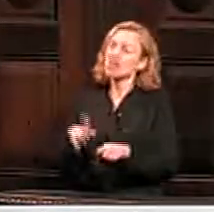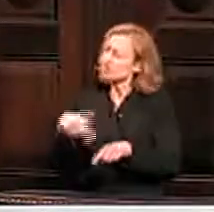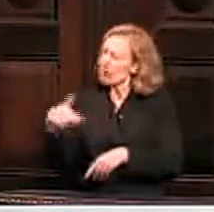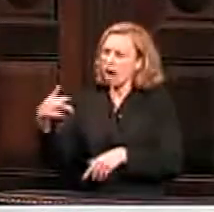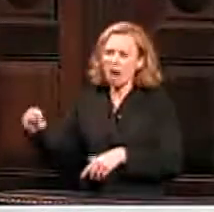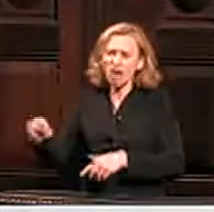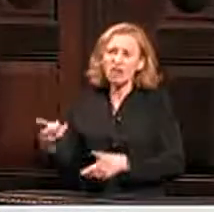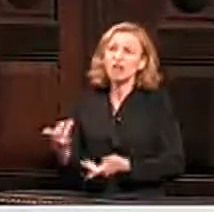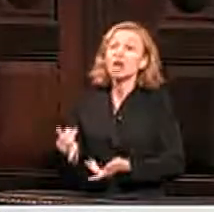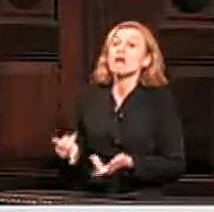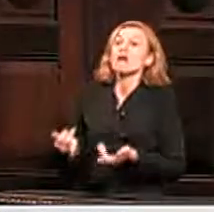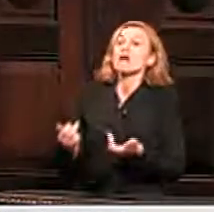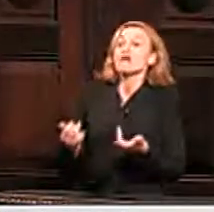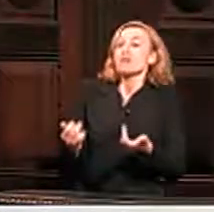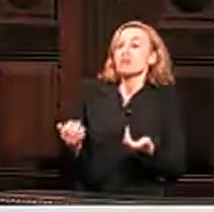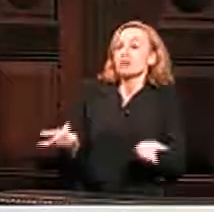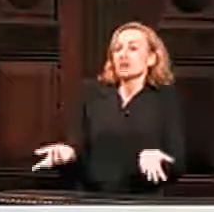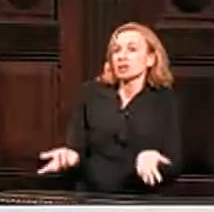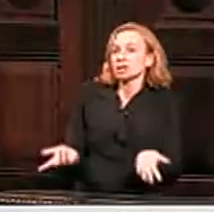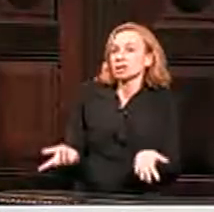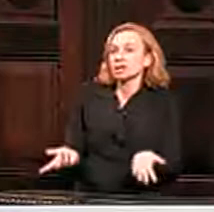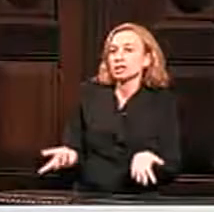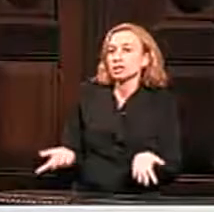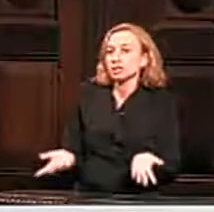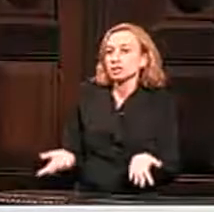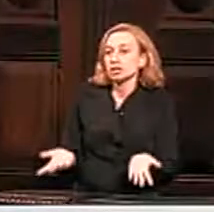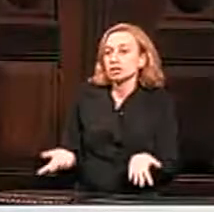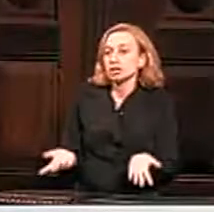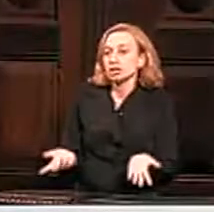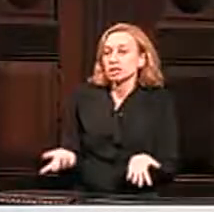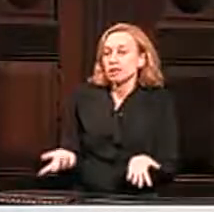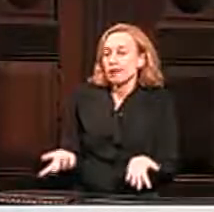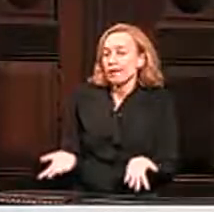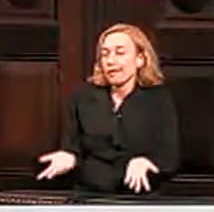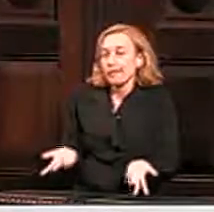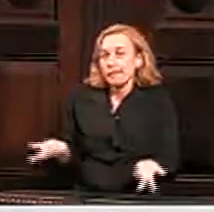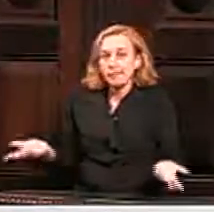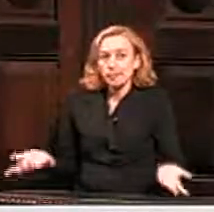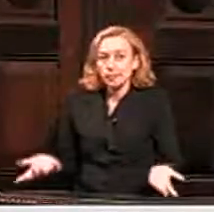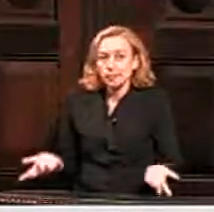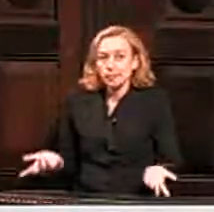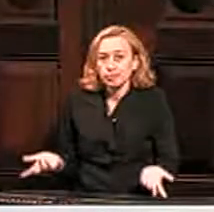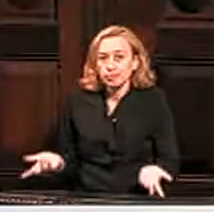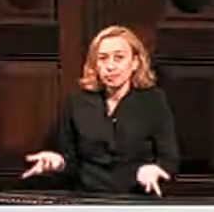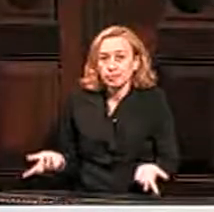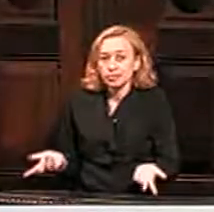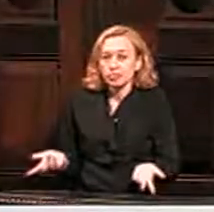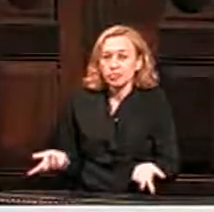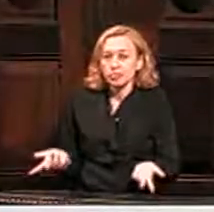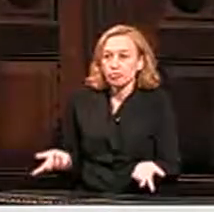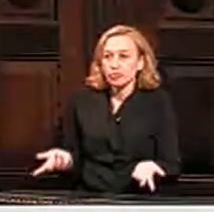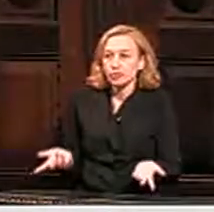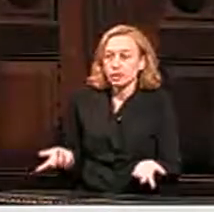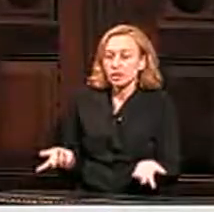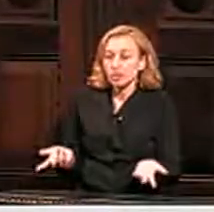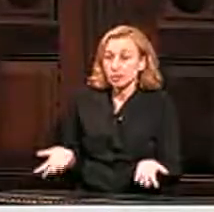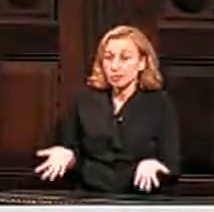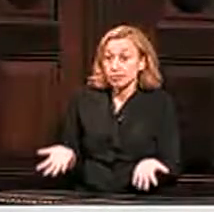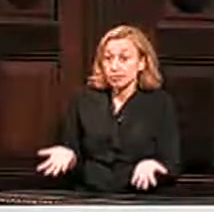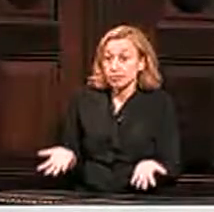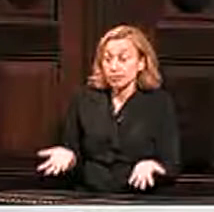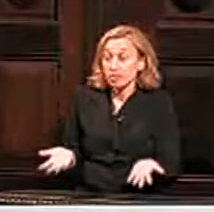acontece? Realmente levou a uma espécie de sufoco, garrote cada vez